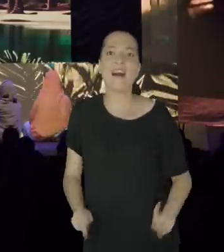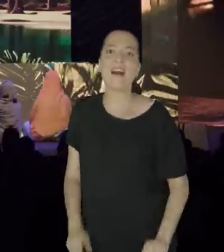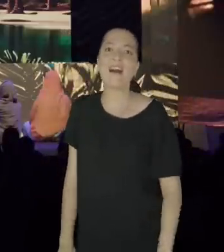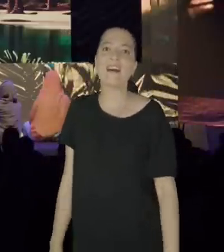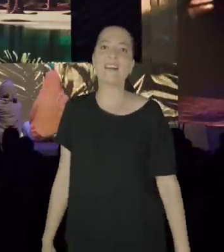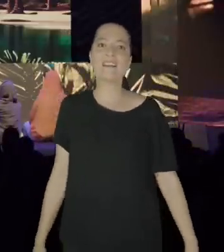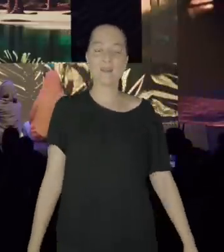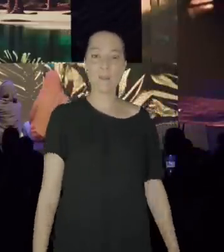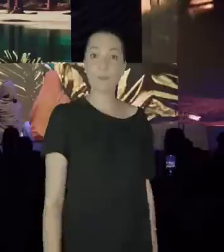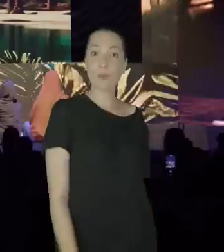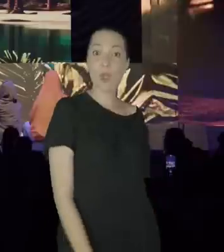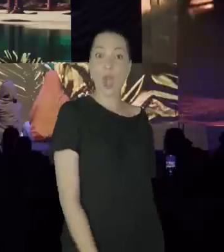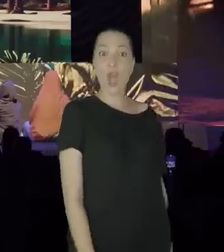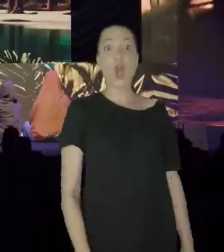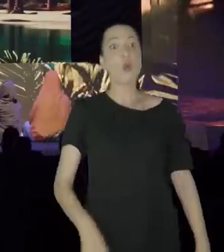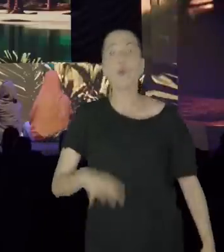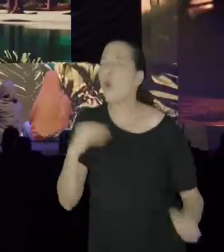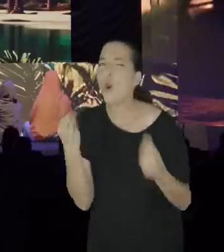paz.